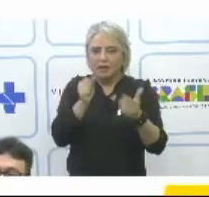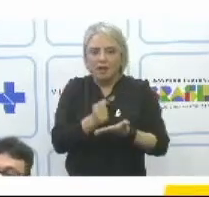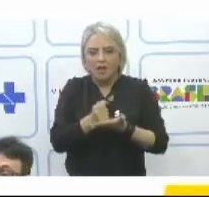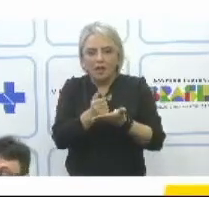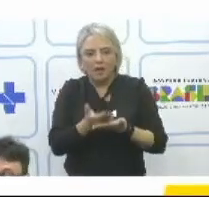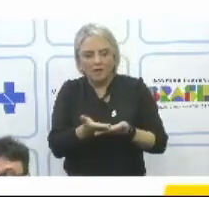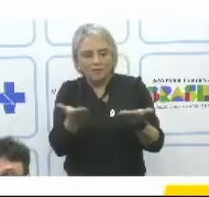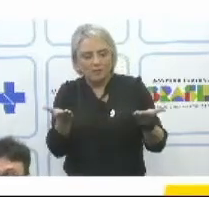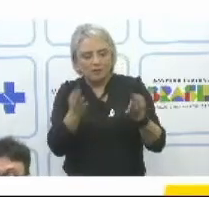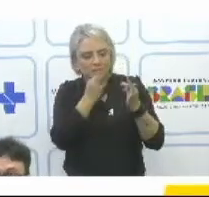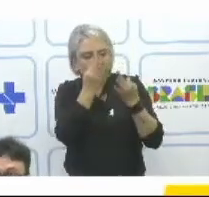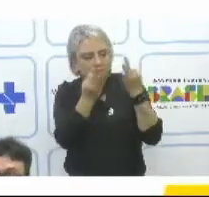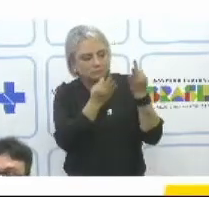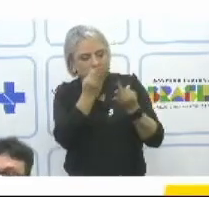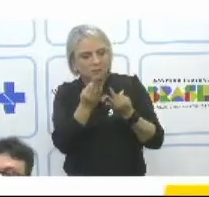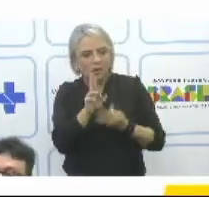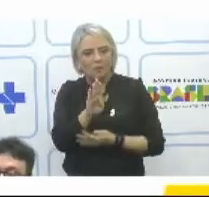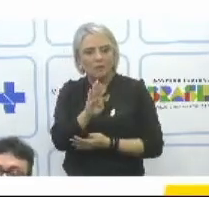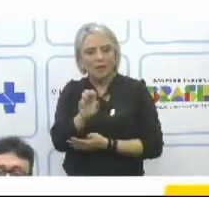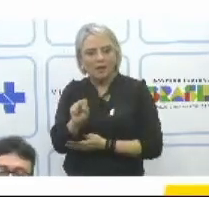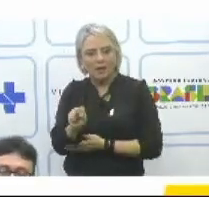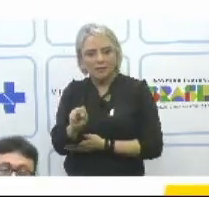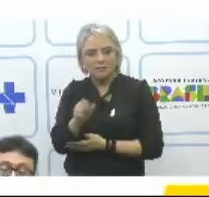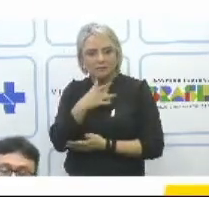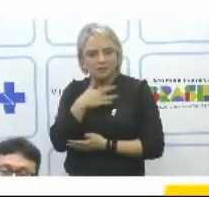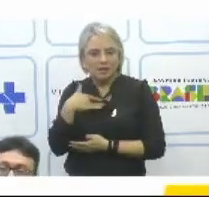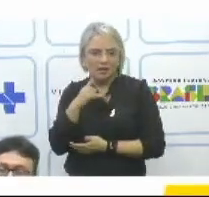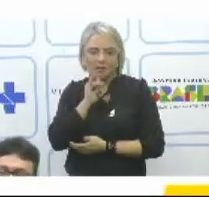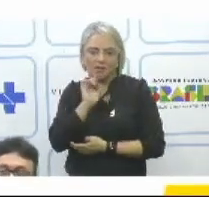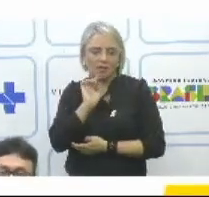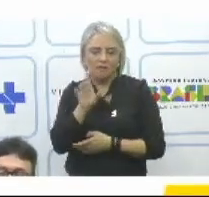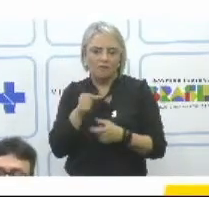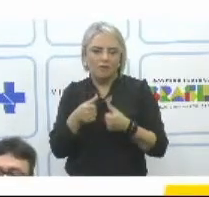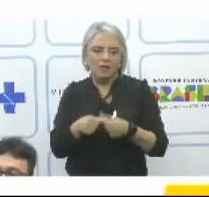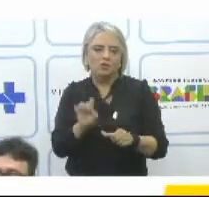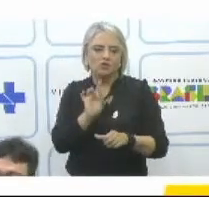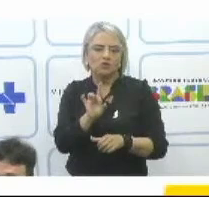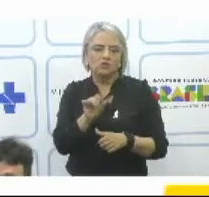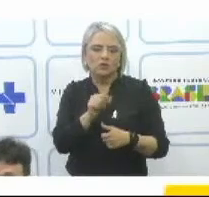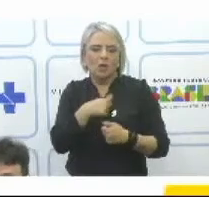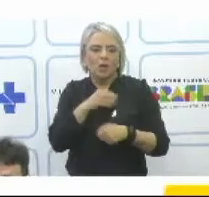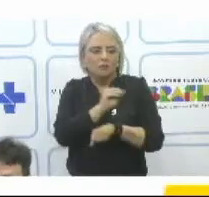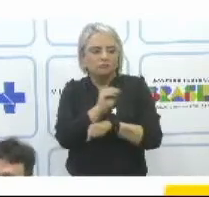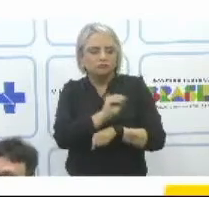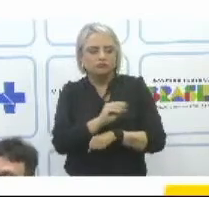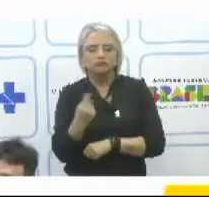ofertas terapêuticas de uma unidade de saúde, por exemplo, né, não se restringindo a ofertas de cuidado